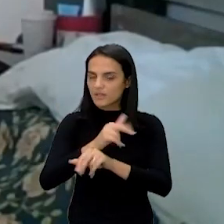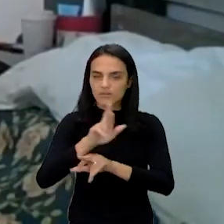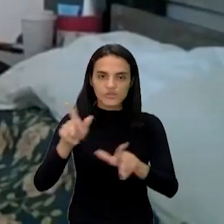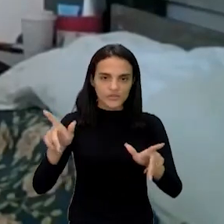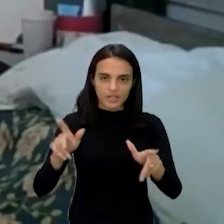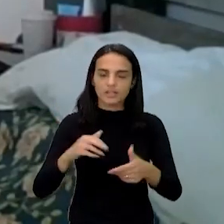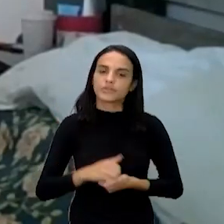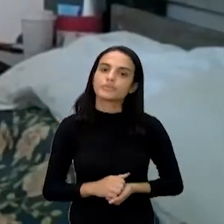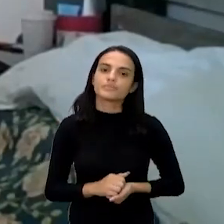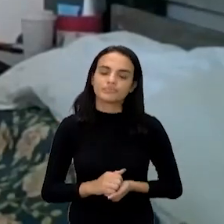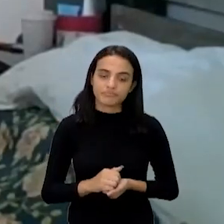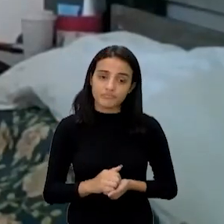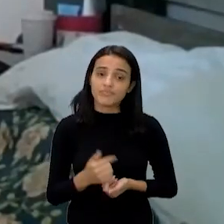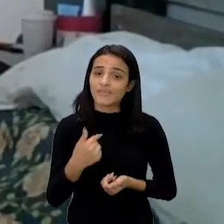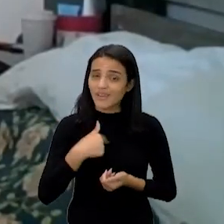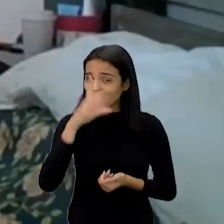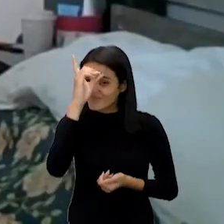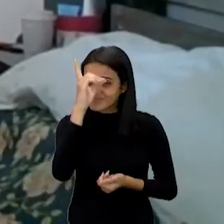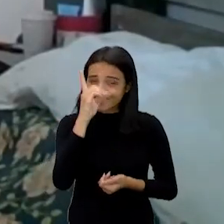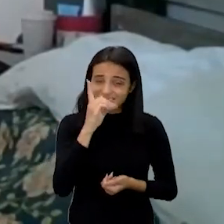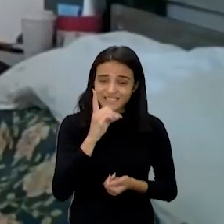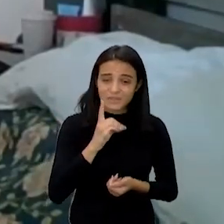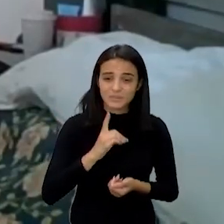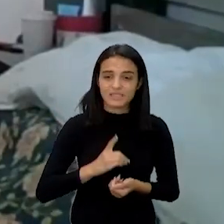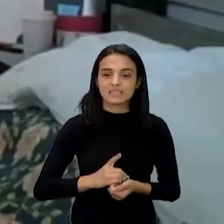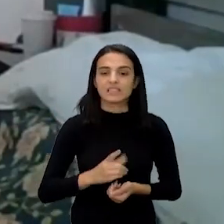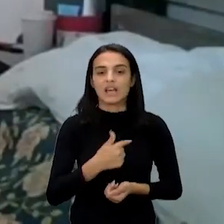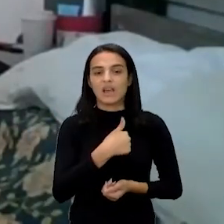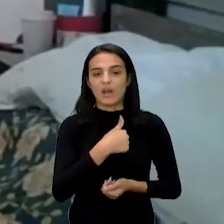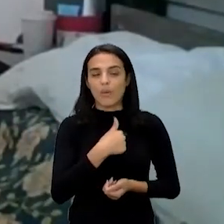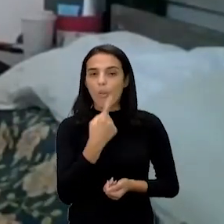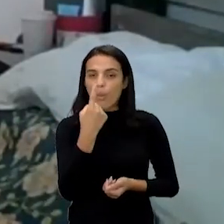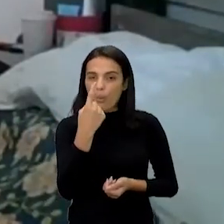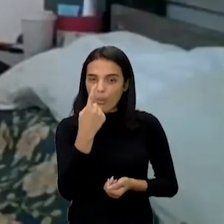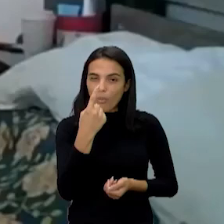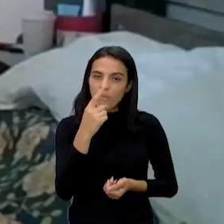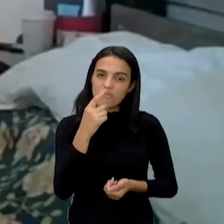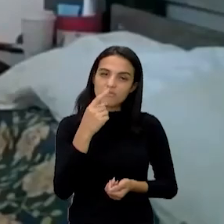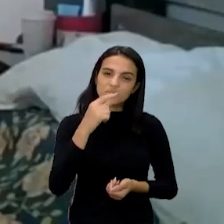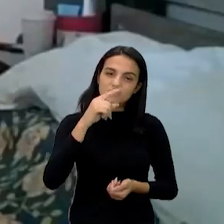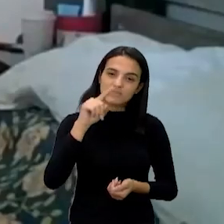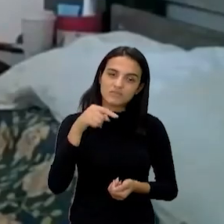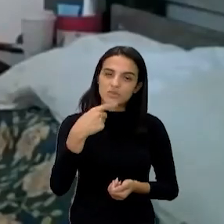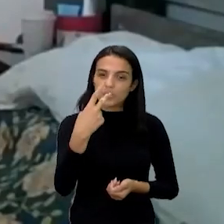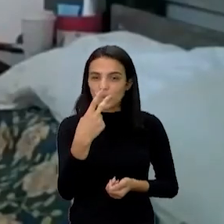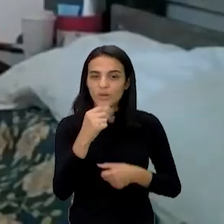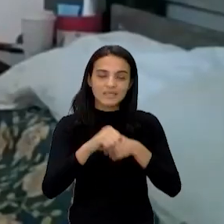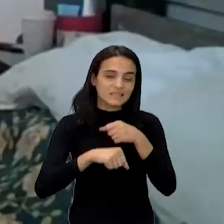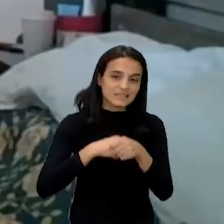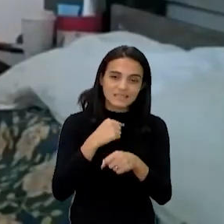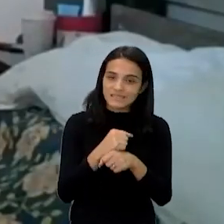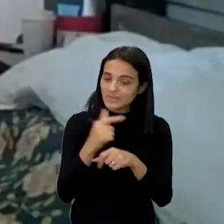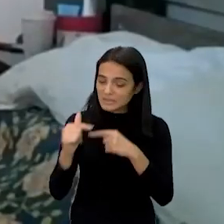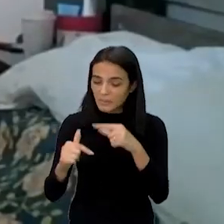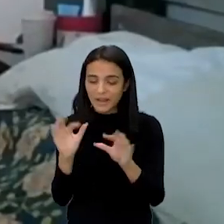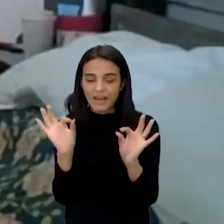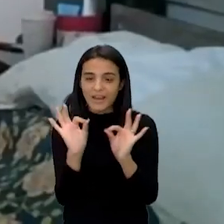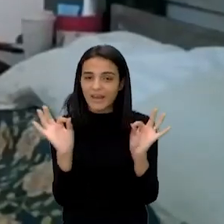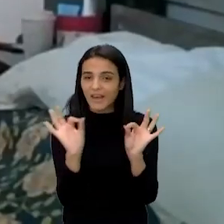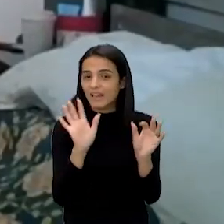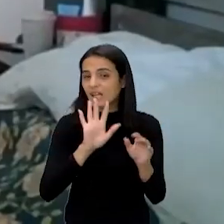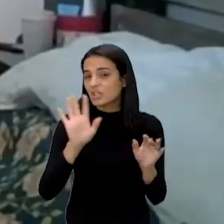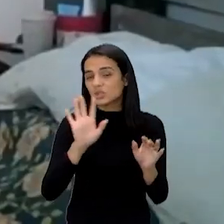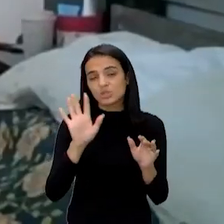chegando nesse ponto, tive depressão, fiquei 1 ano, quase 2 anos, assim, sem conseguir fazer nada, eu só estudava. Isso